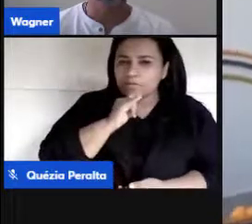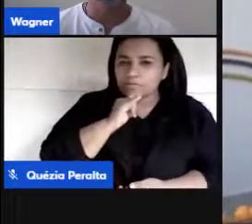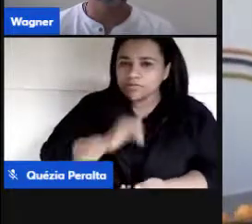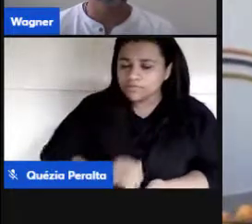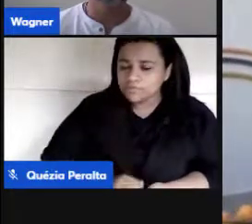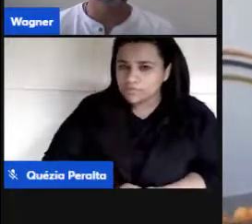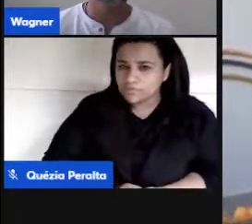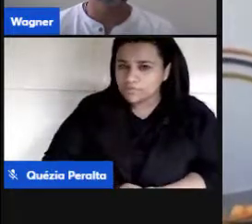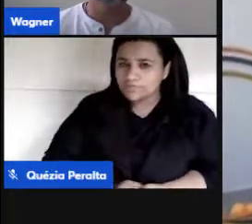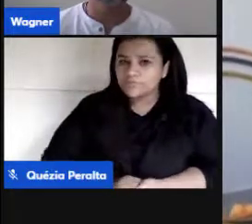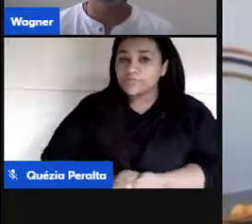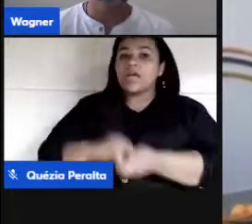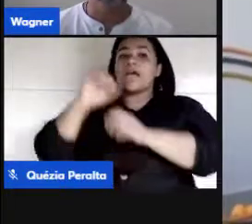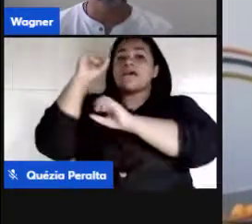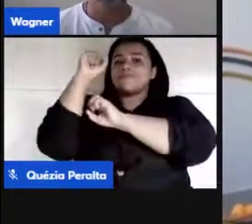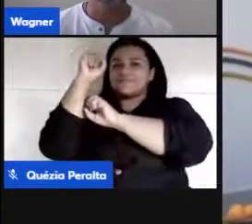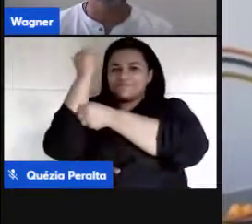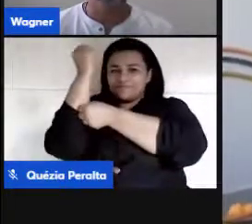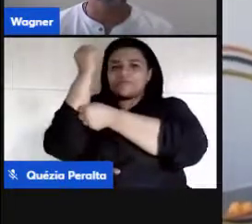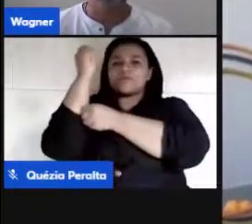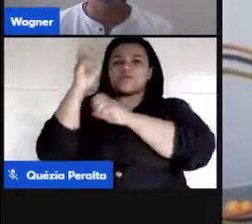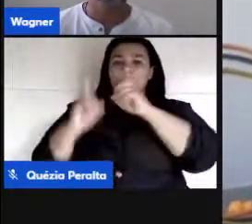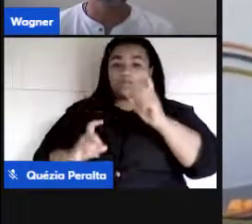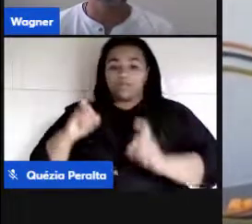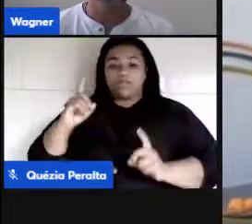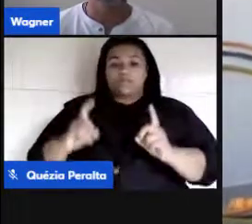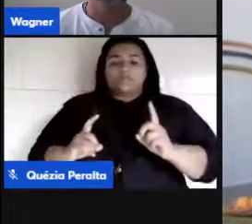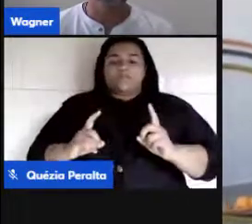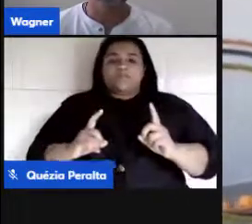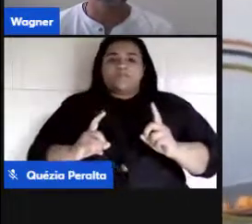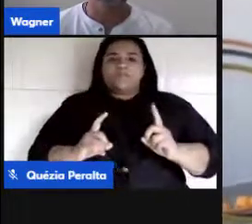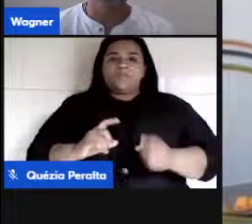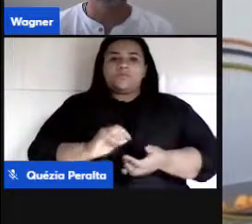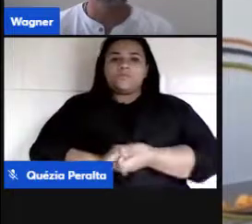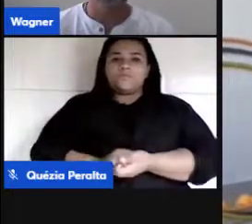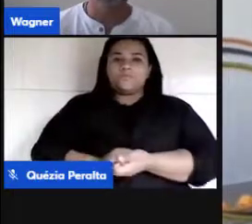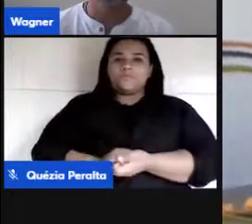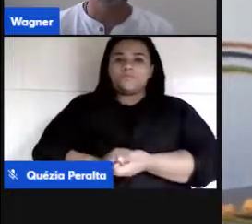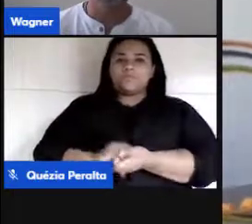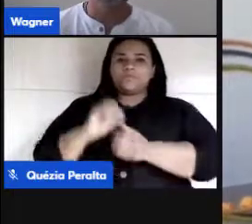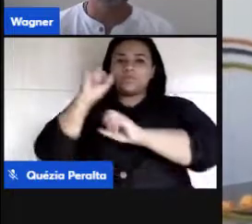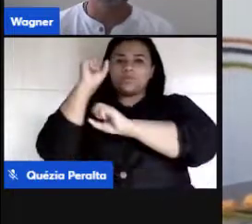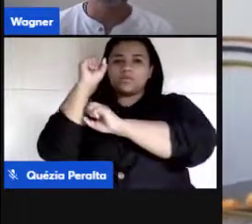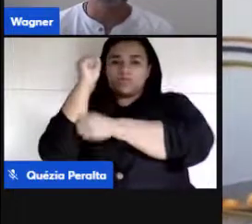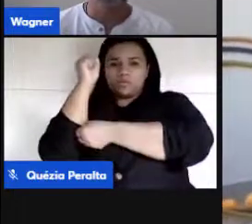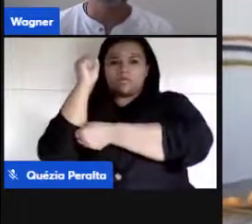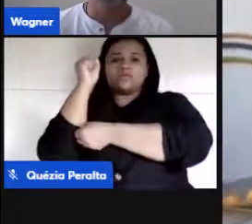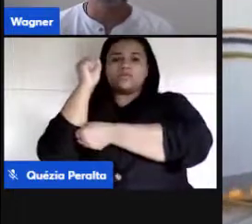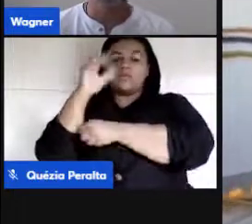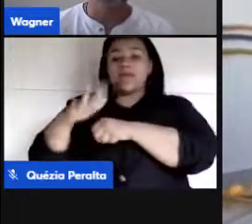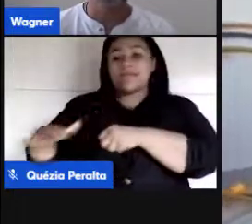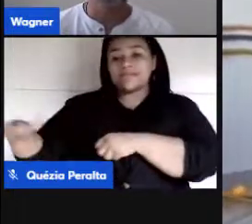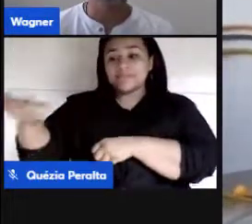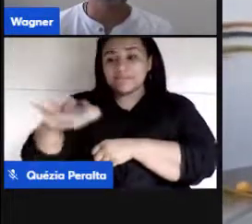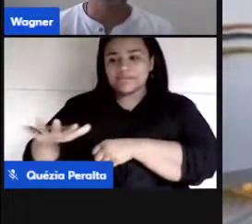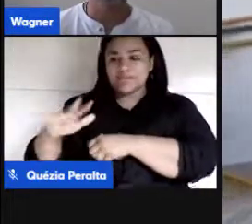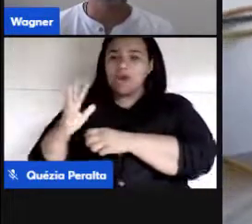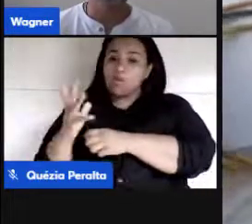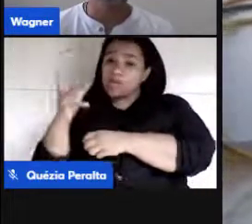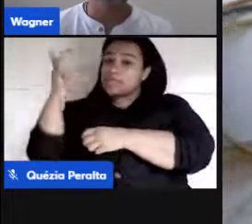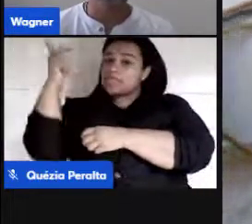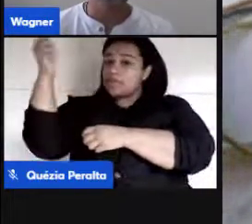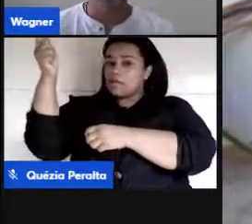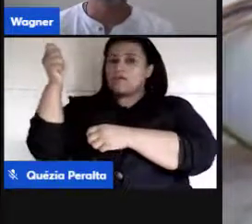O equilíbrio postural é fundamental. E a coordenação espacial e temporal, da seguinte